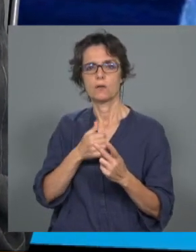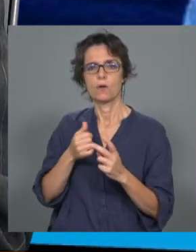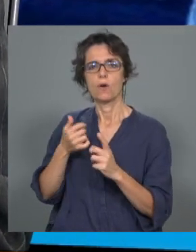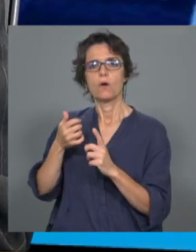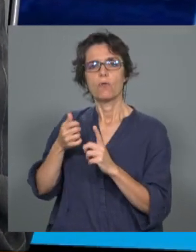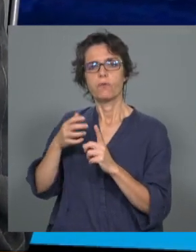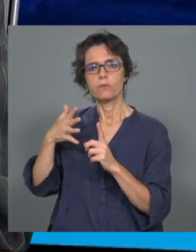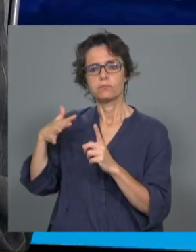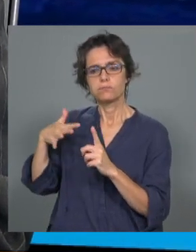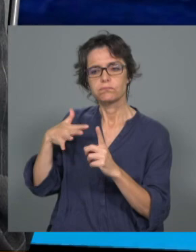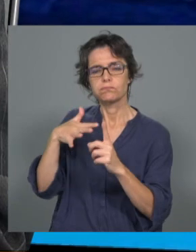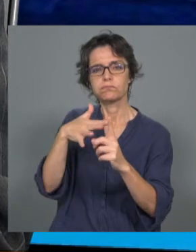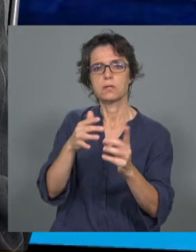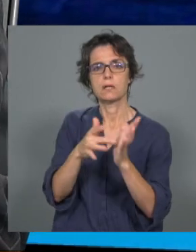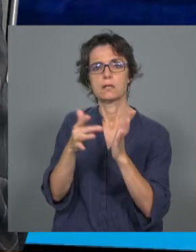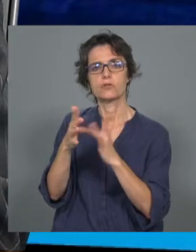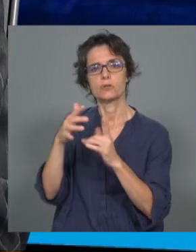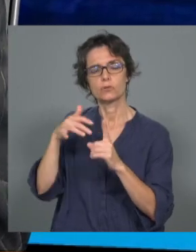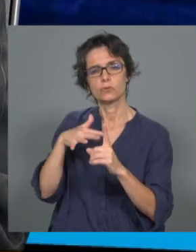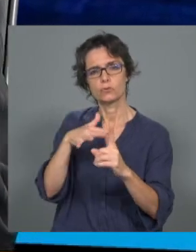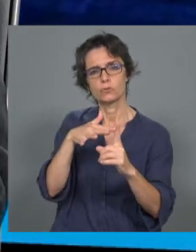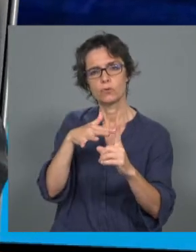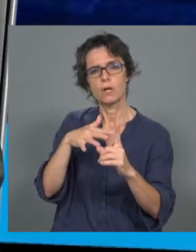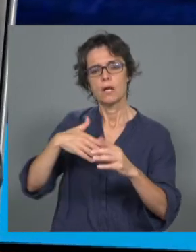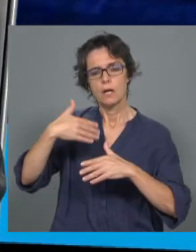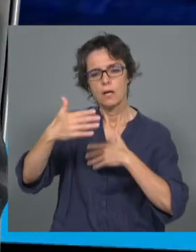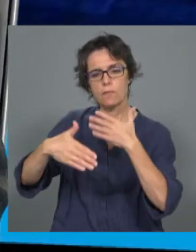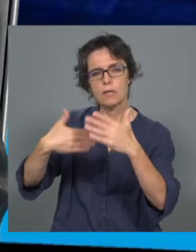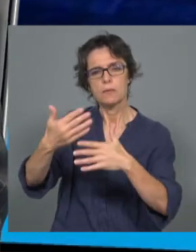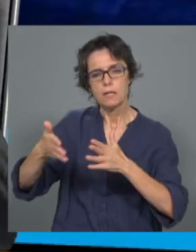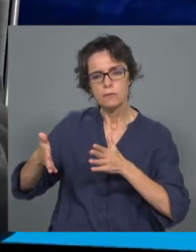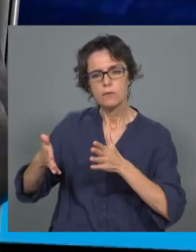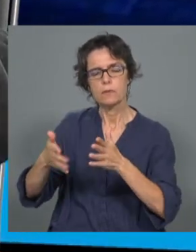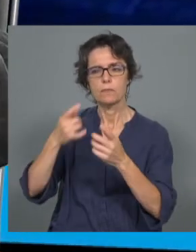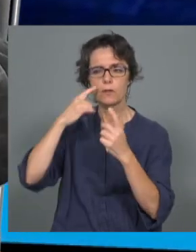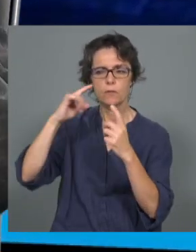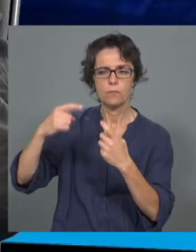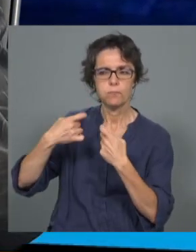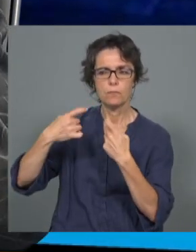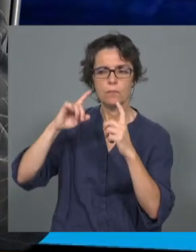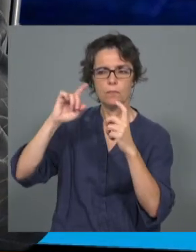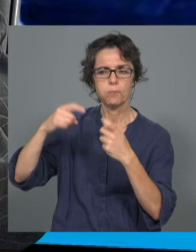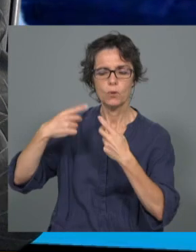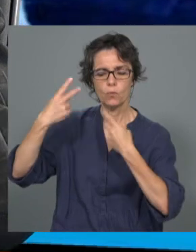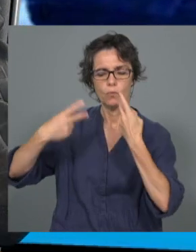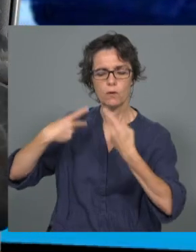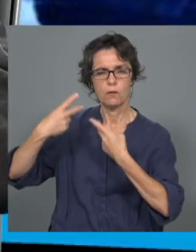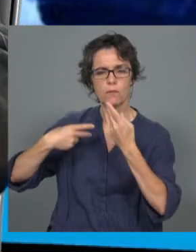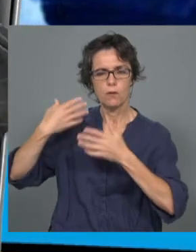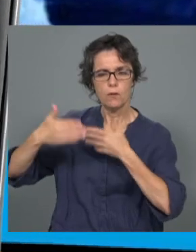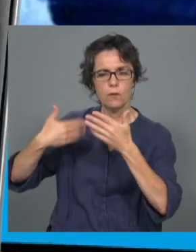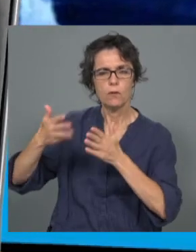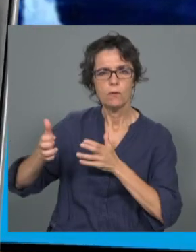nas pegadas de Jesus e deixar-se interrogar em cada dia, em cada circunstância, fazendo a avaliação